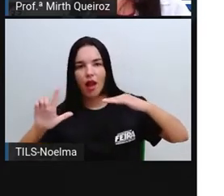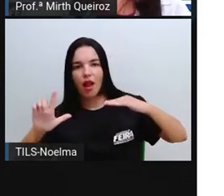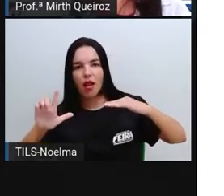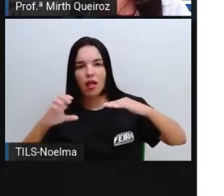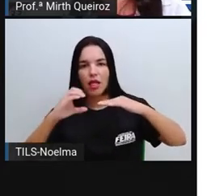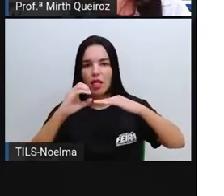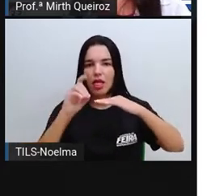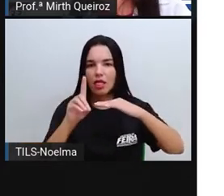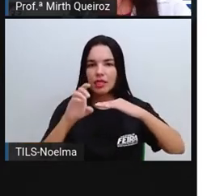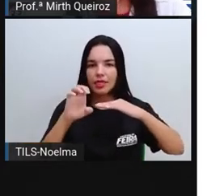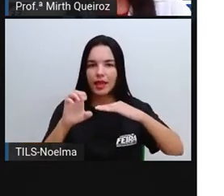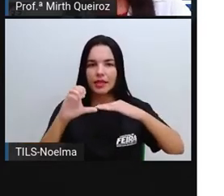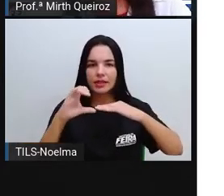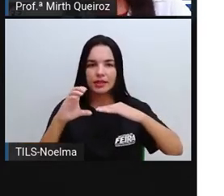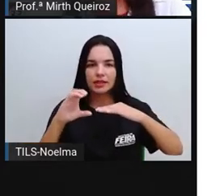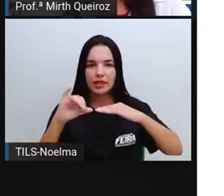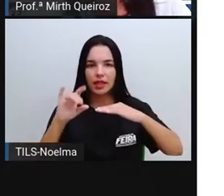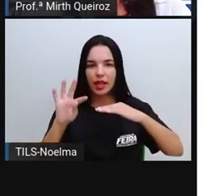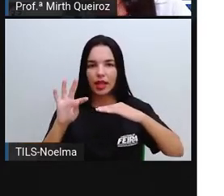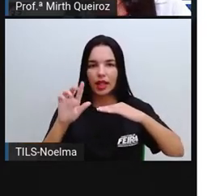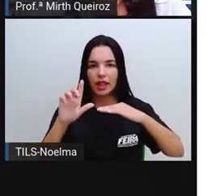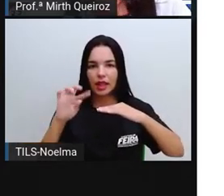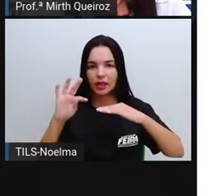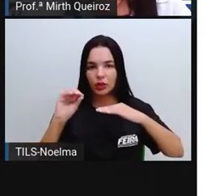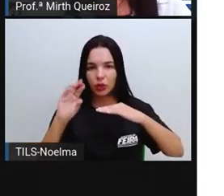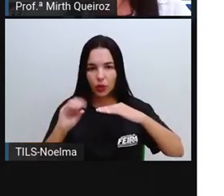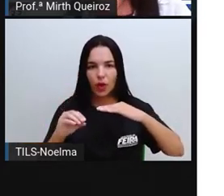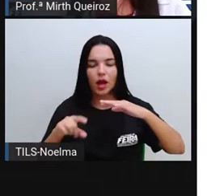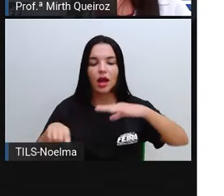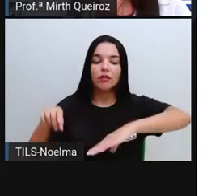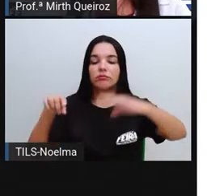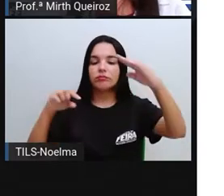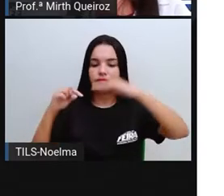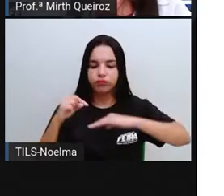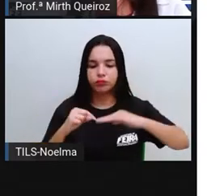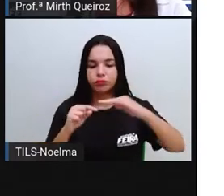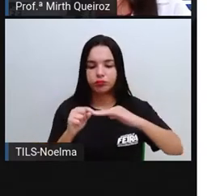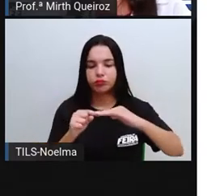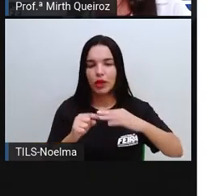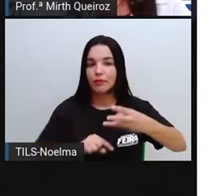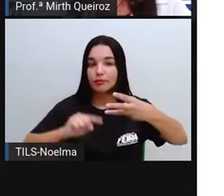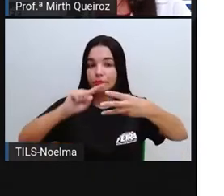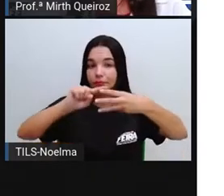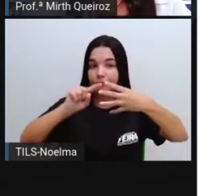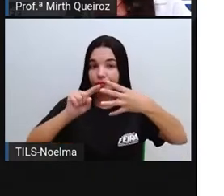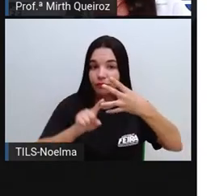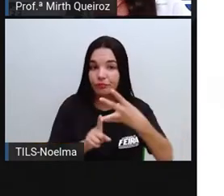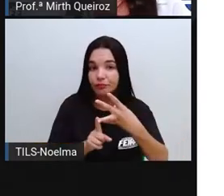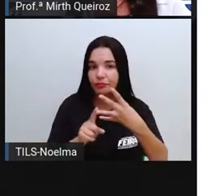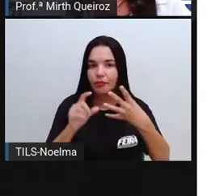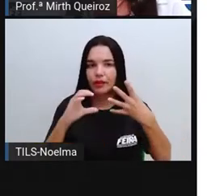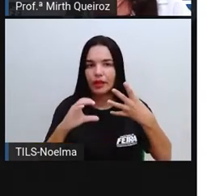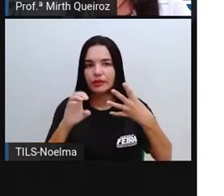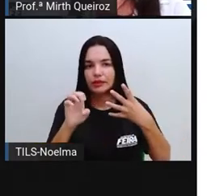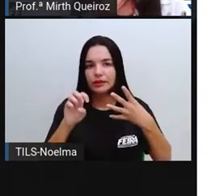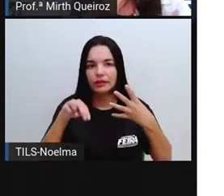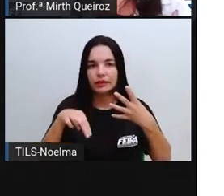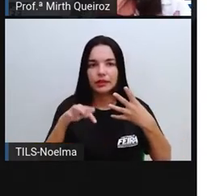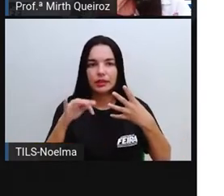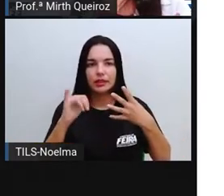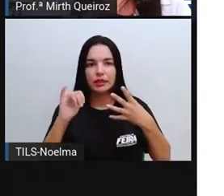centésima parte de um ele é um mililitro e a milésima parte de um litros